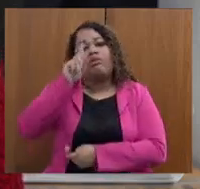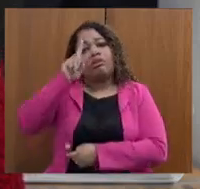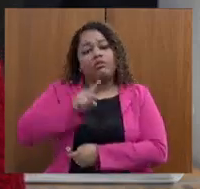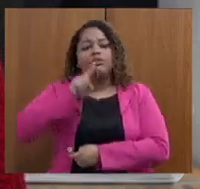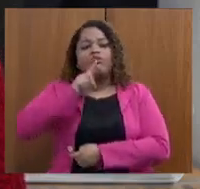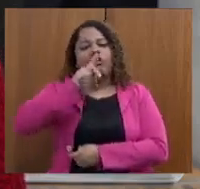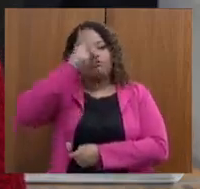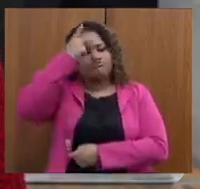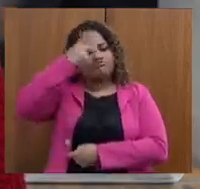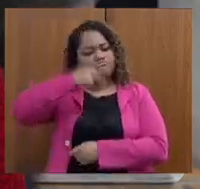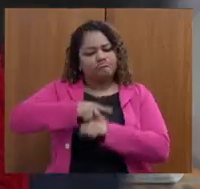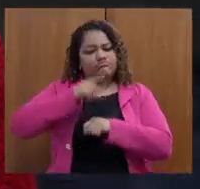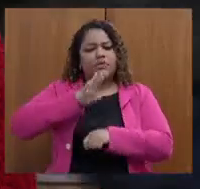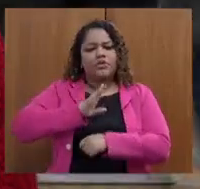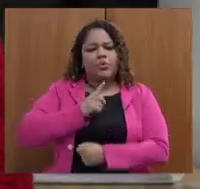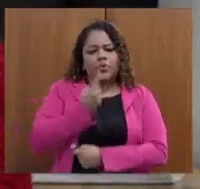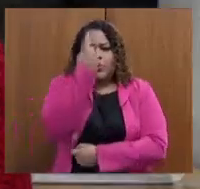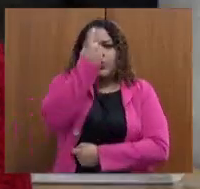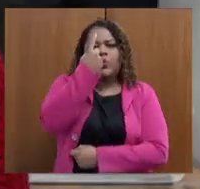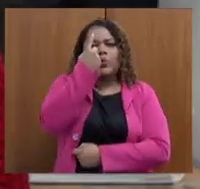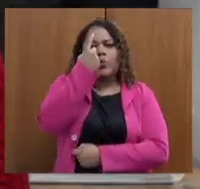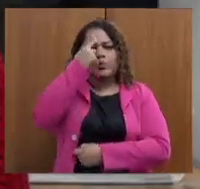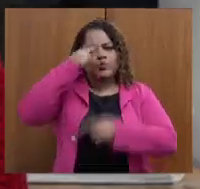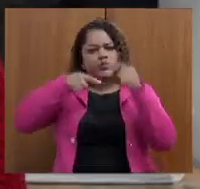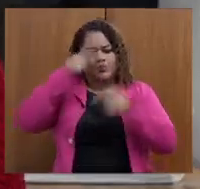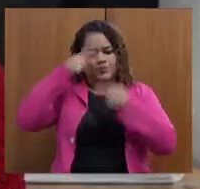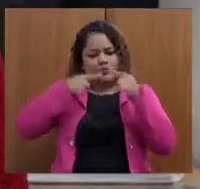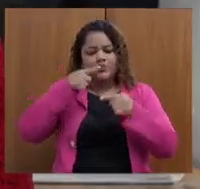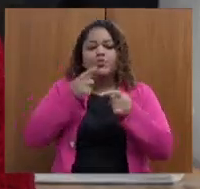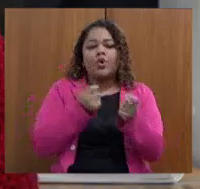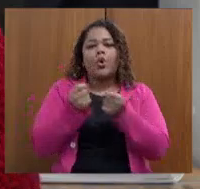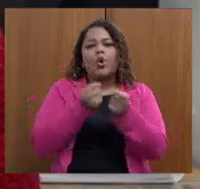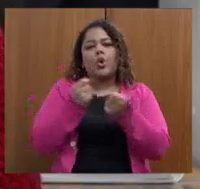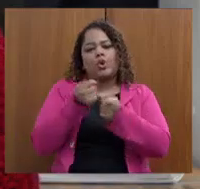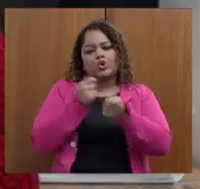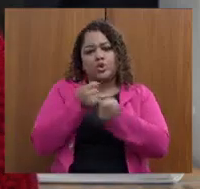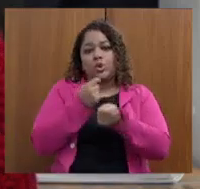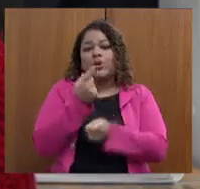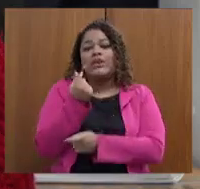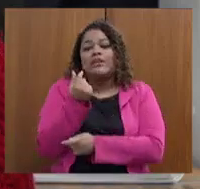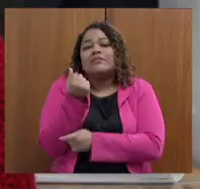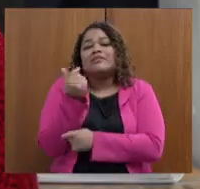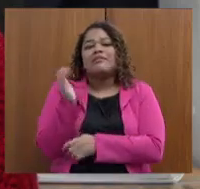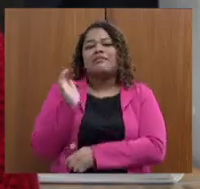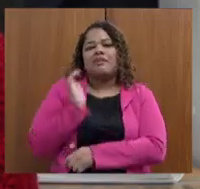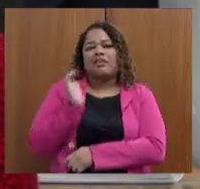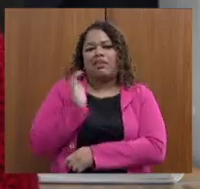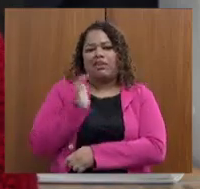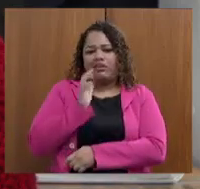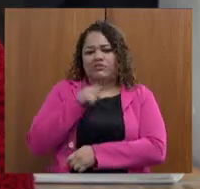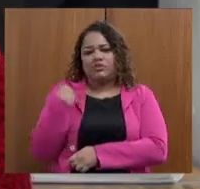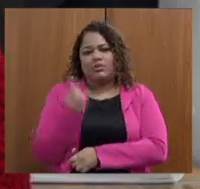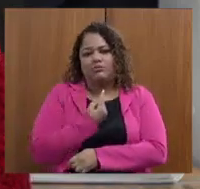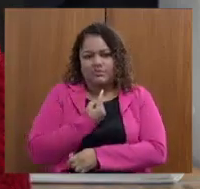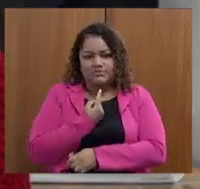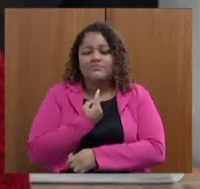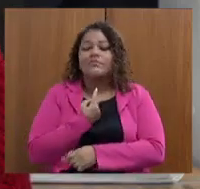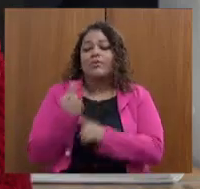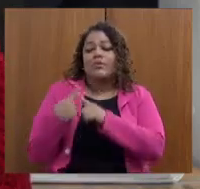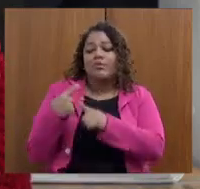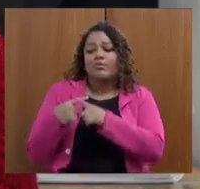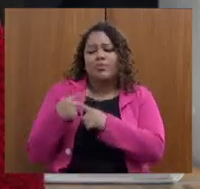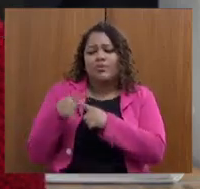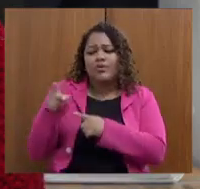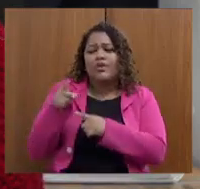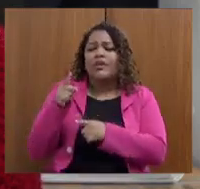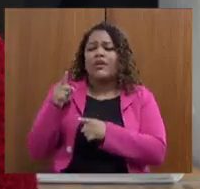dos nossas das nossas riquezas que na minha avaliação Presidente a política do governo é uma